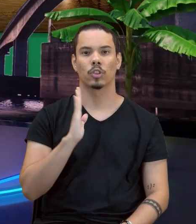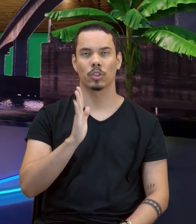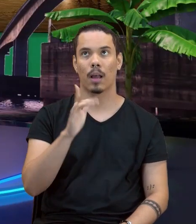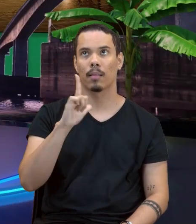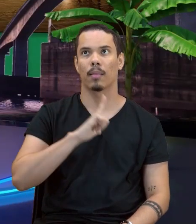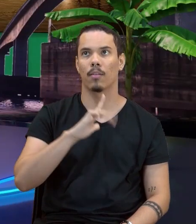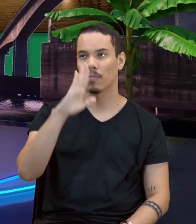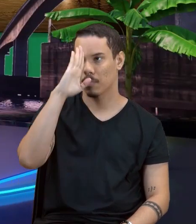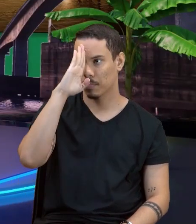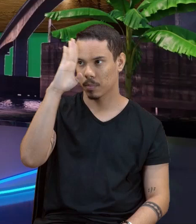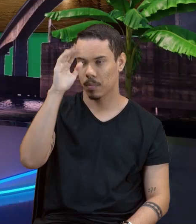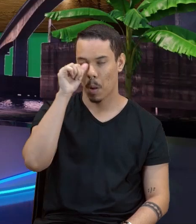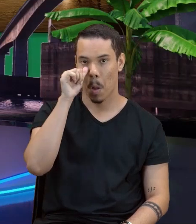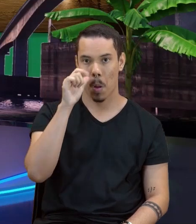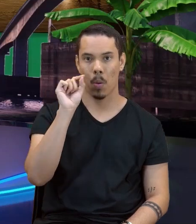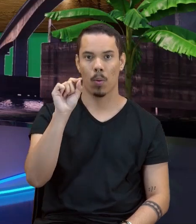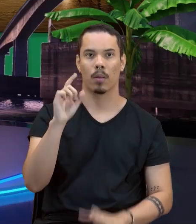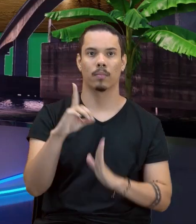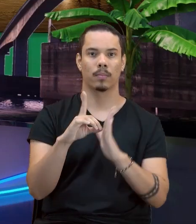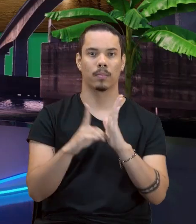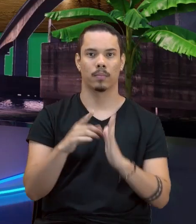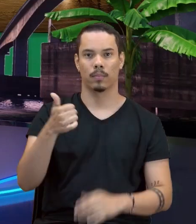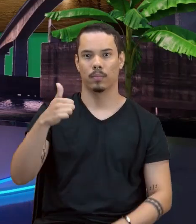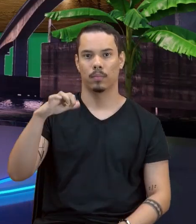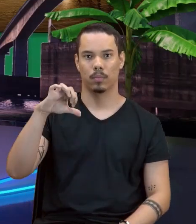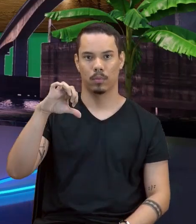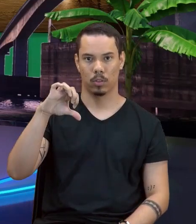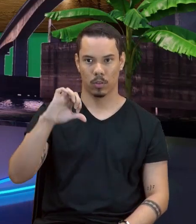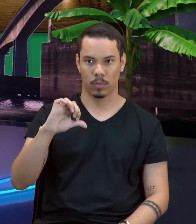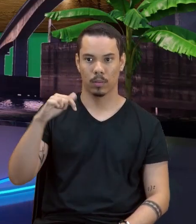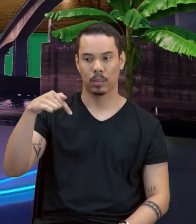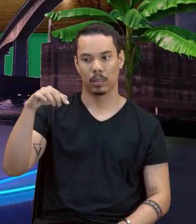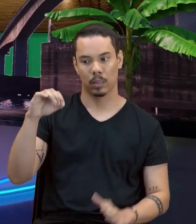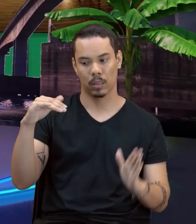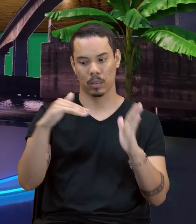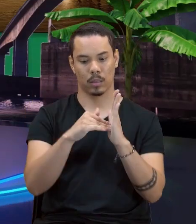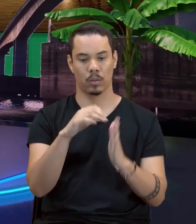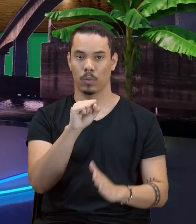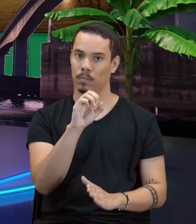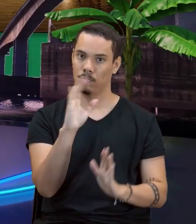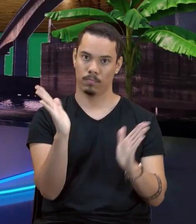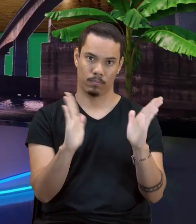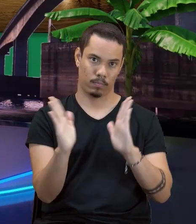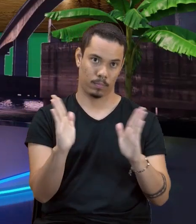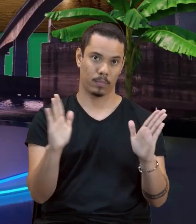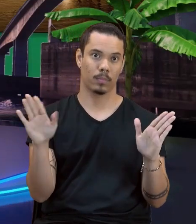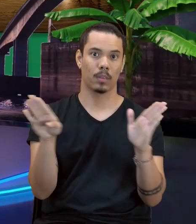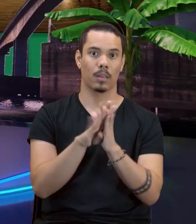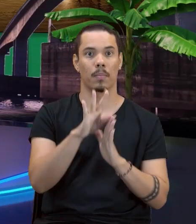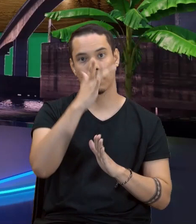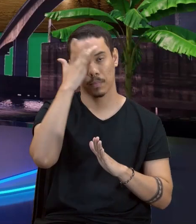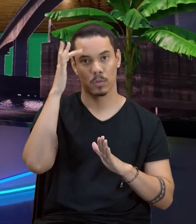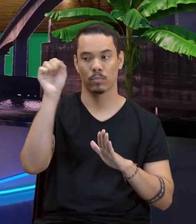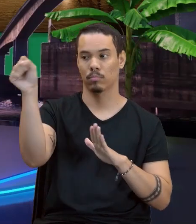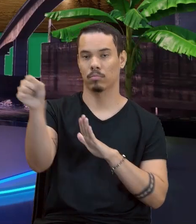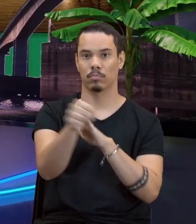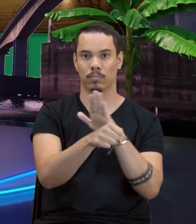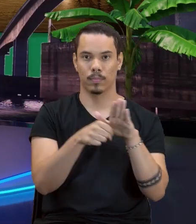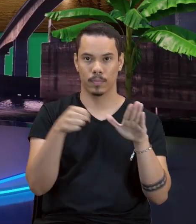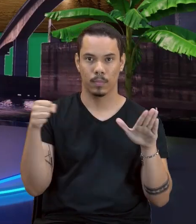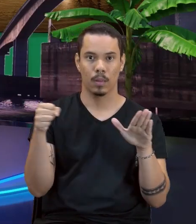70 e 80 até nos anos 2000, de chegada do imigrante. No entanto,